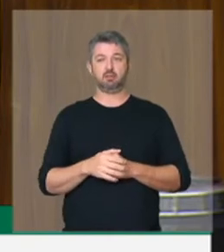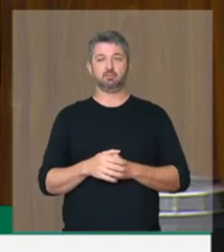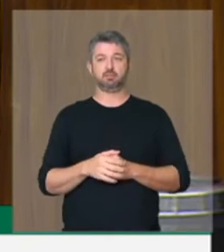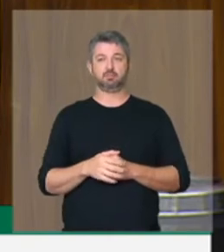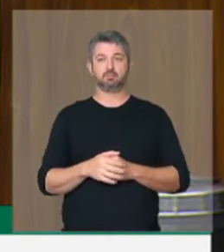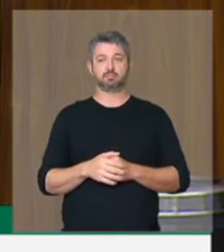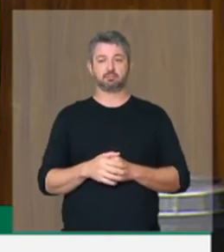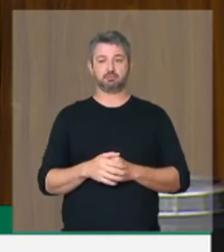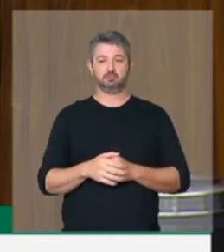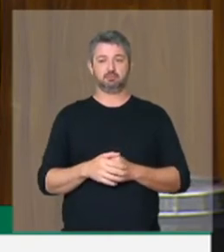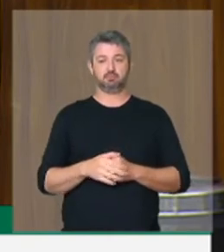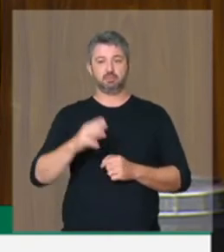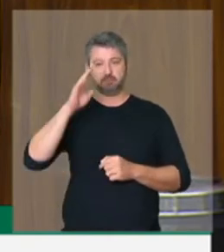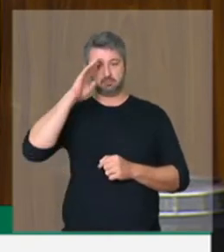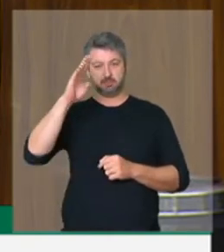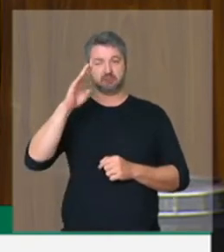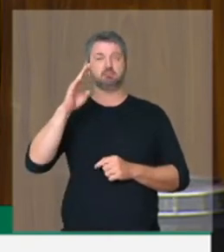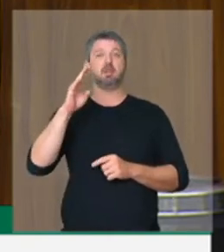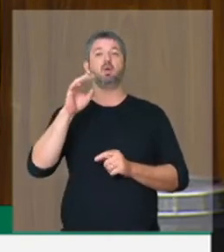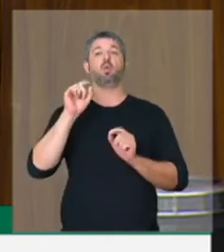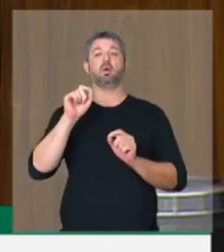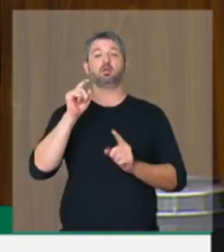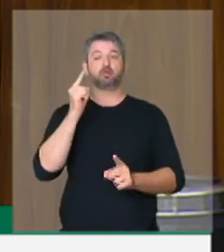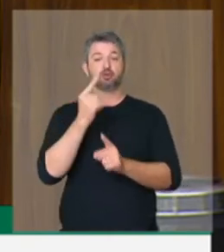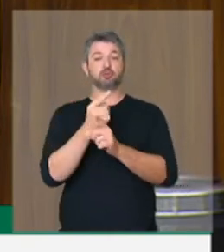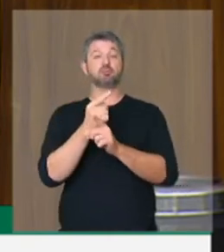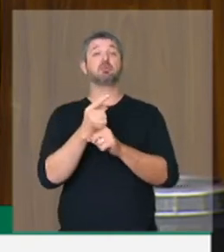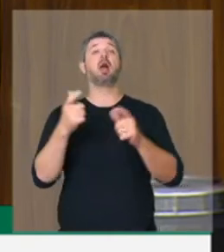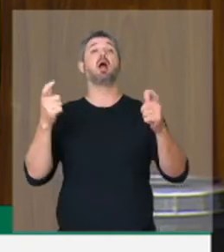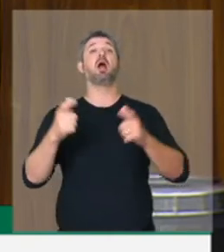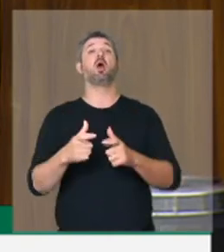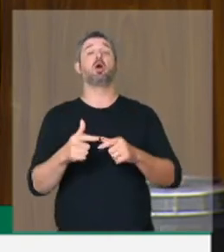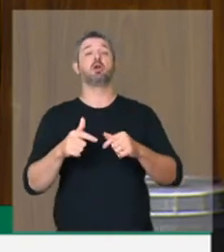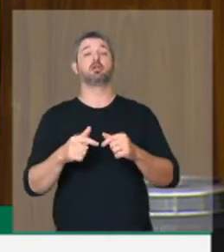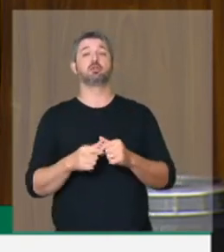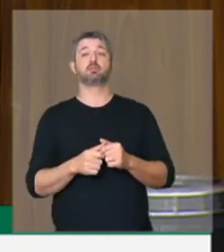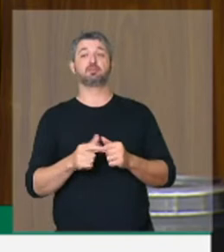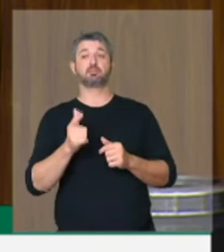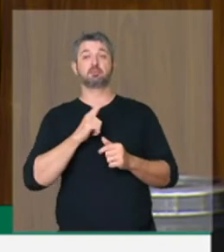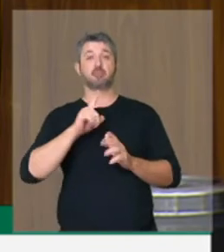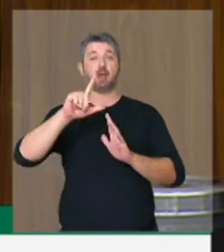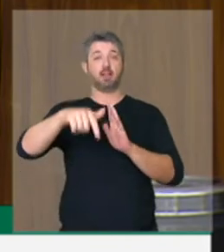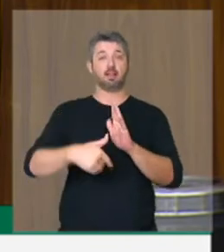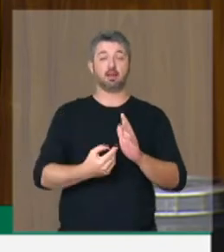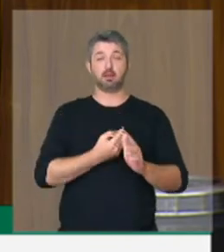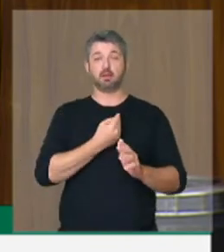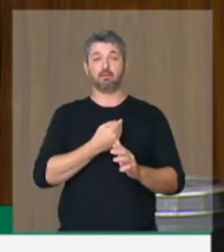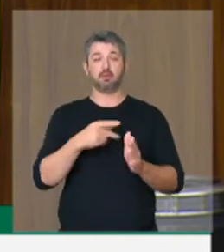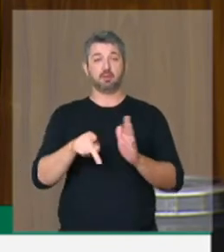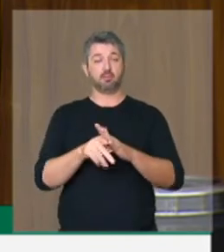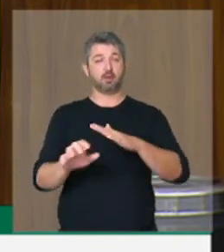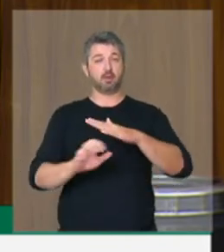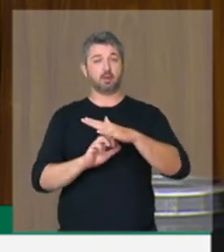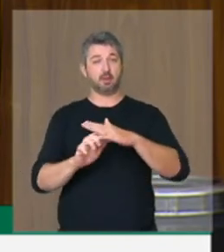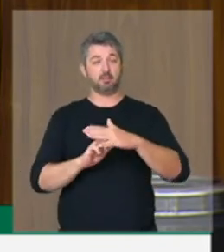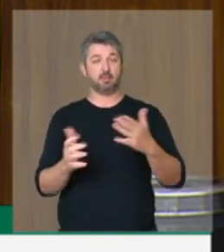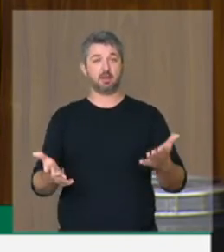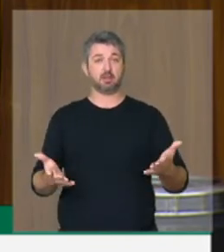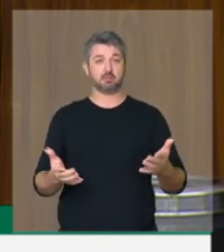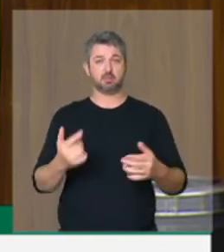Especificamente, identificar aonde estão os pontos que atrasam a vida dessas empresas.